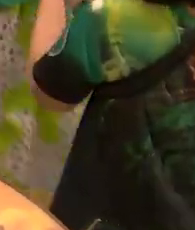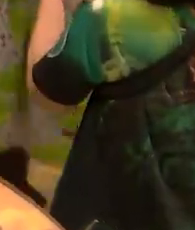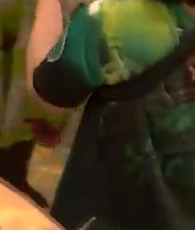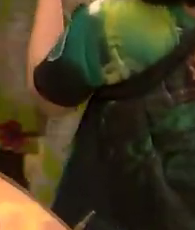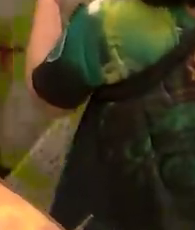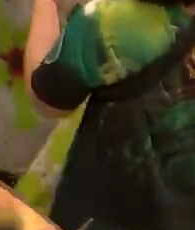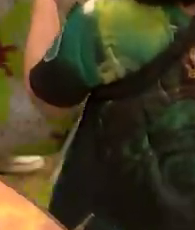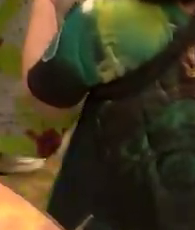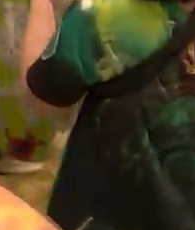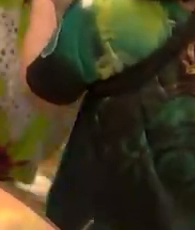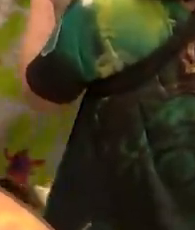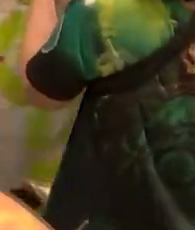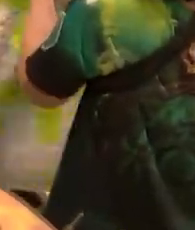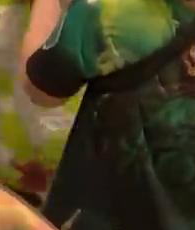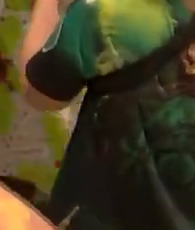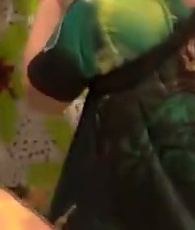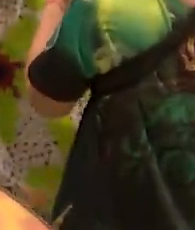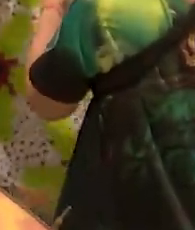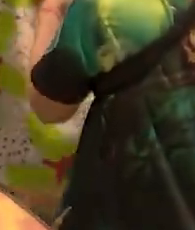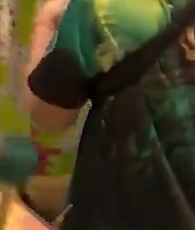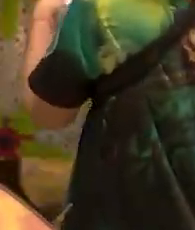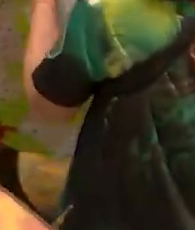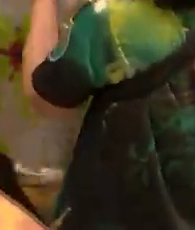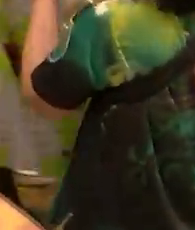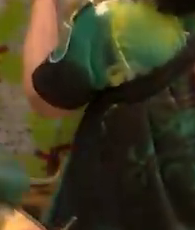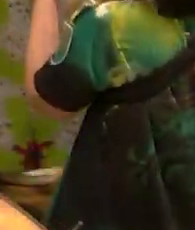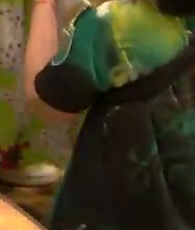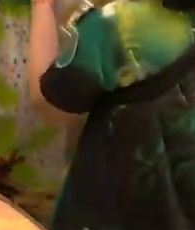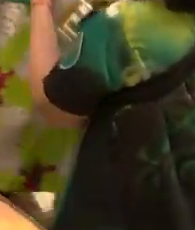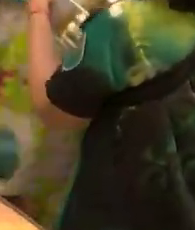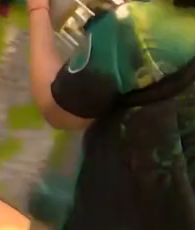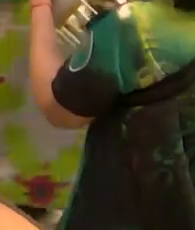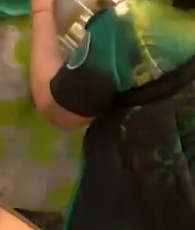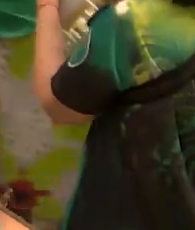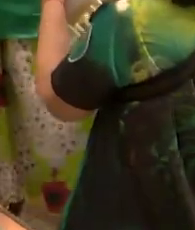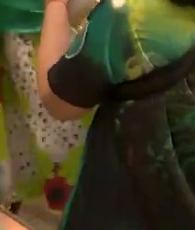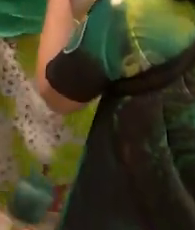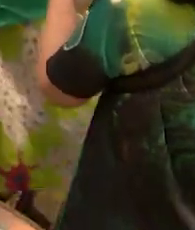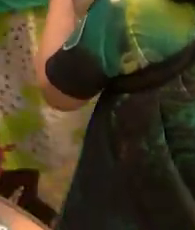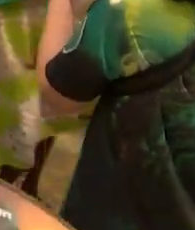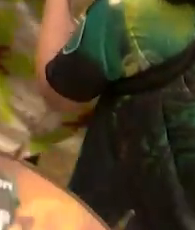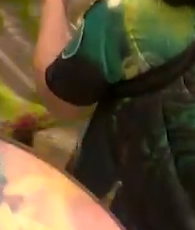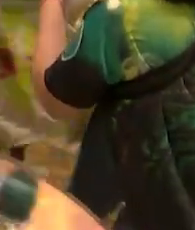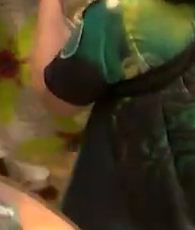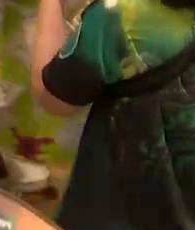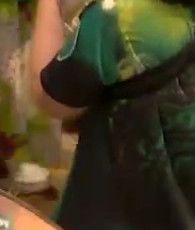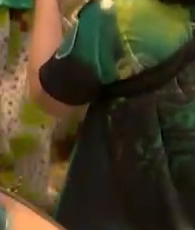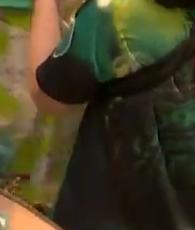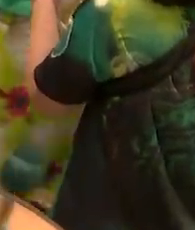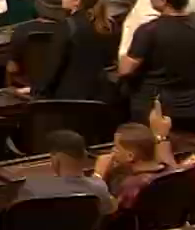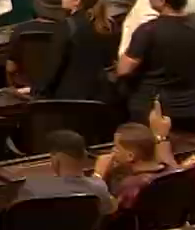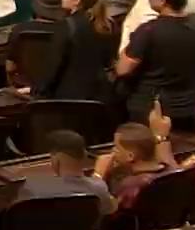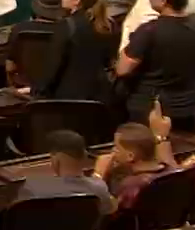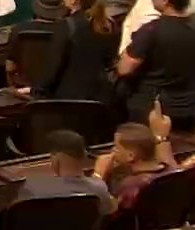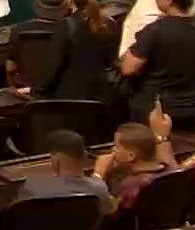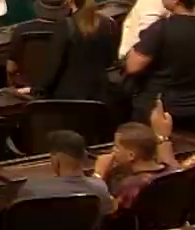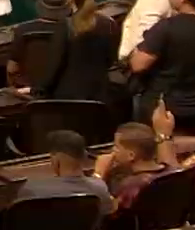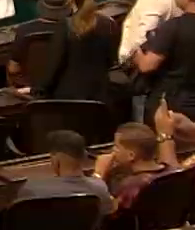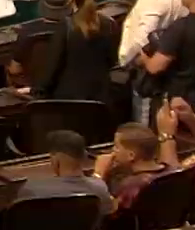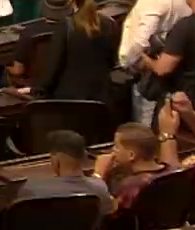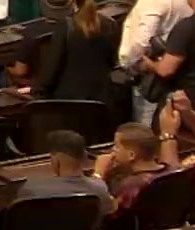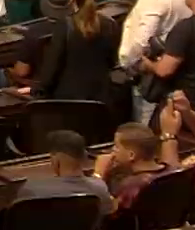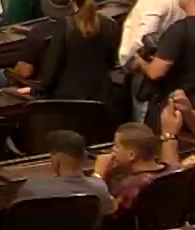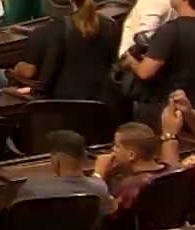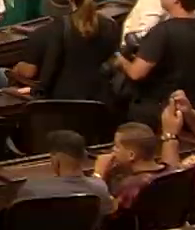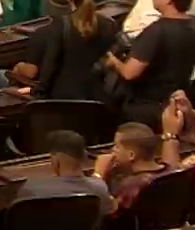em resistência na matriz. Mamãe Oxo, pega-me o seu poder nesse altar.